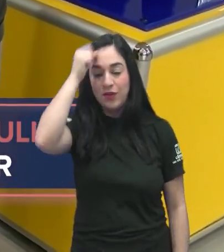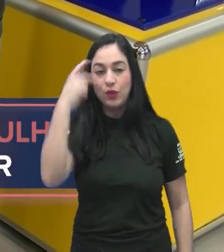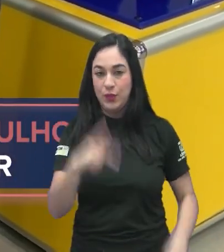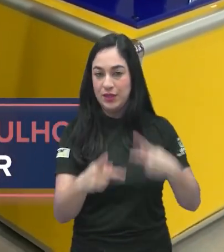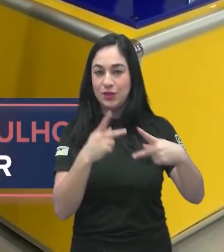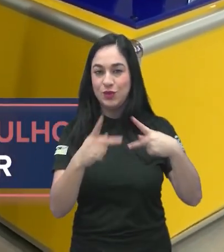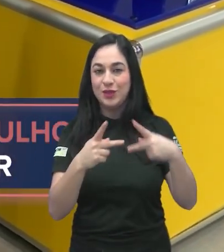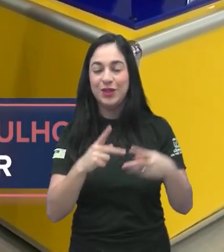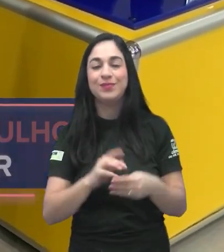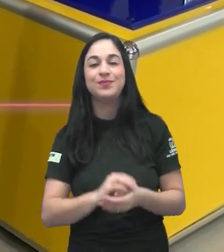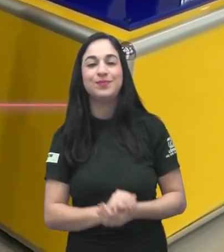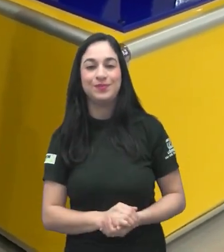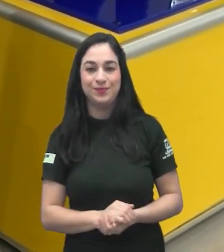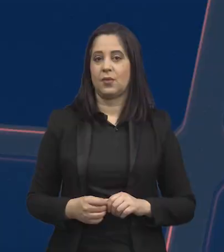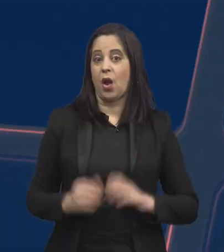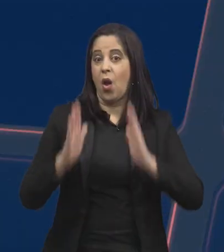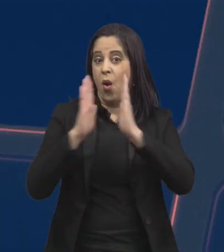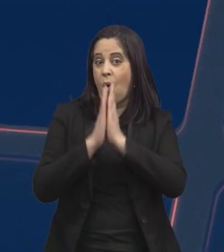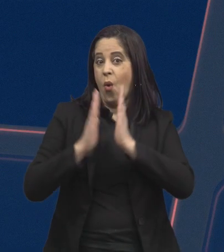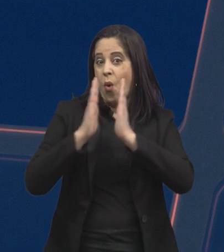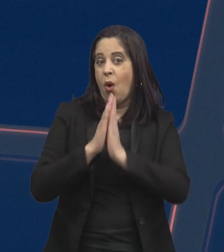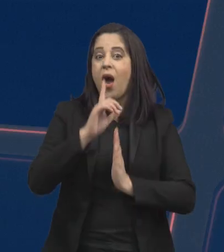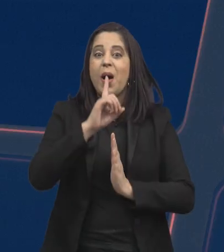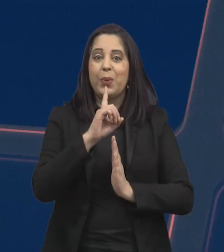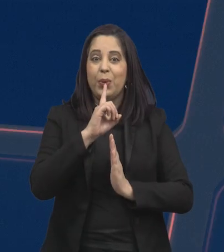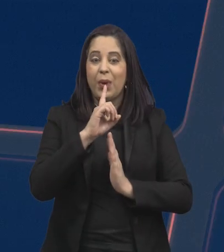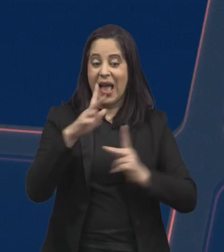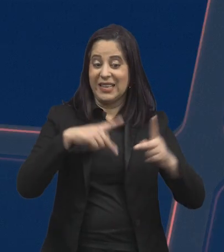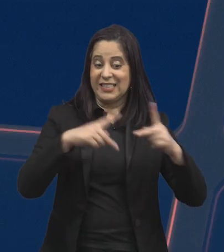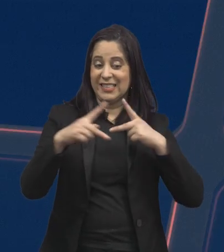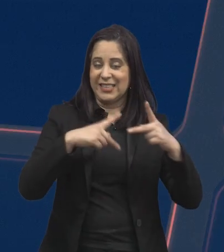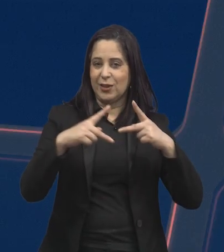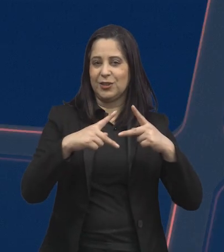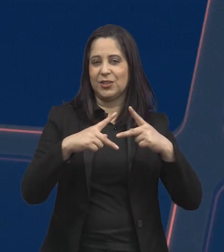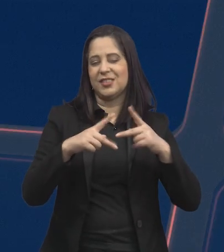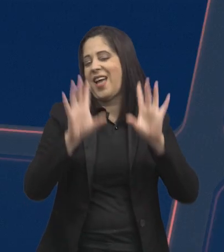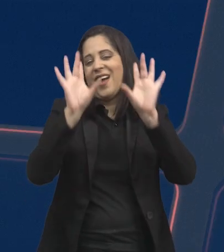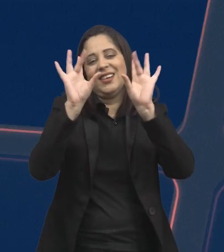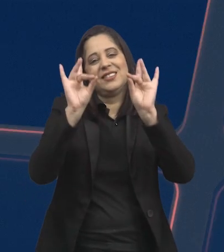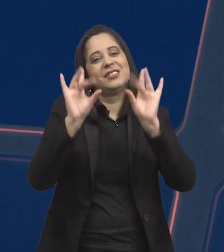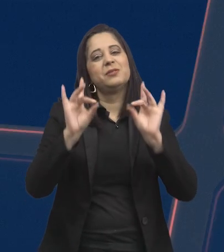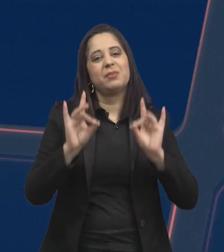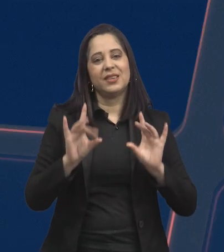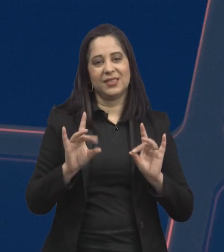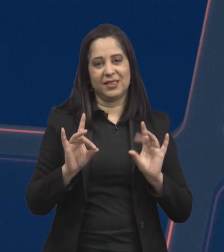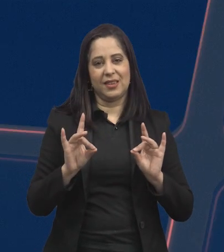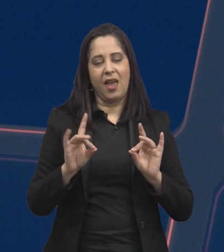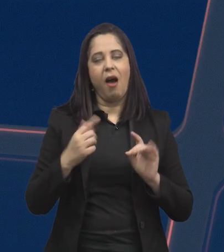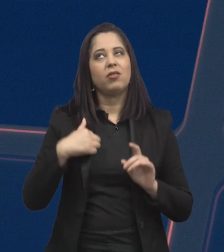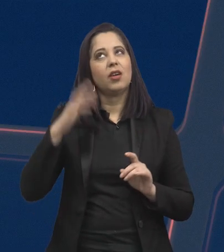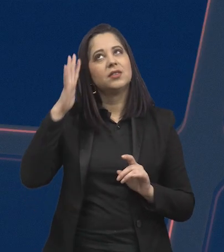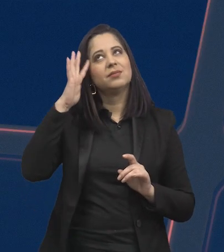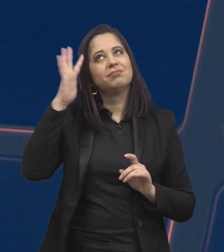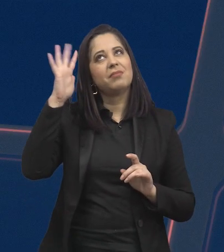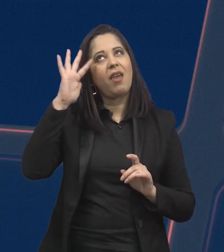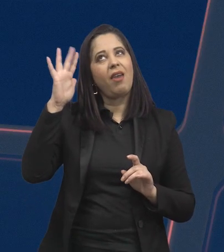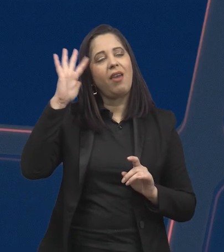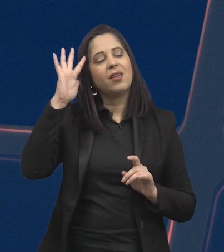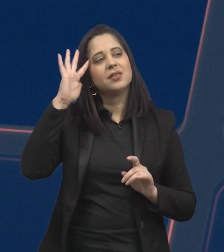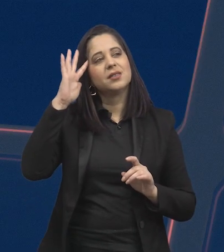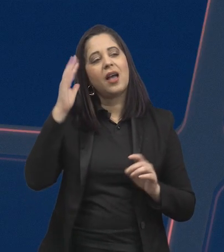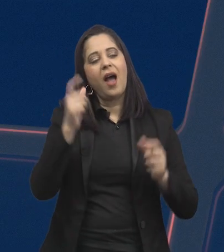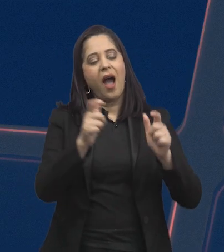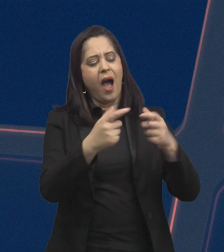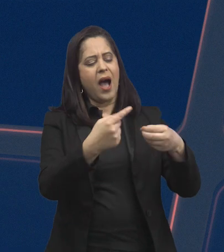da Prefeitura de São José dos Campos. O aniversário de São José dos Campos é uma data sempre muito especial e que nos faz